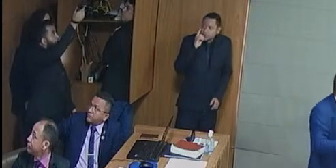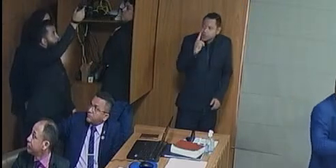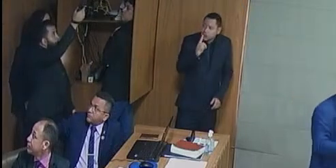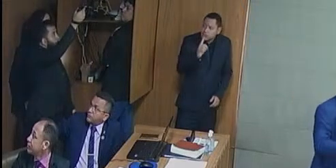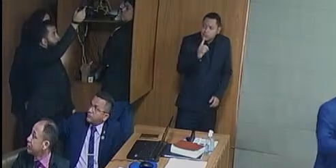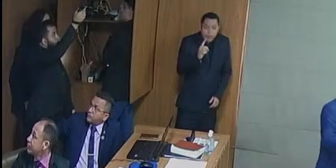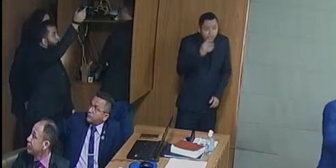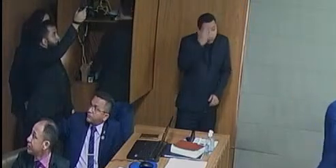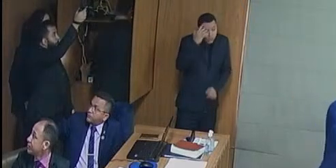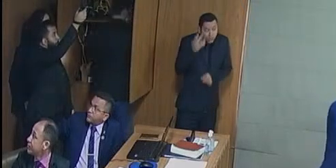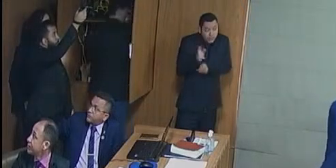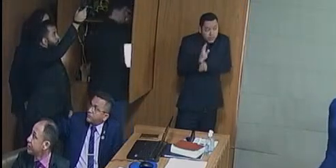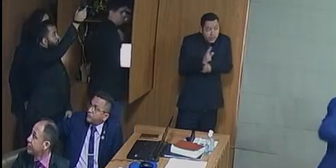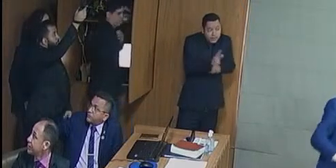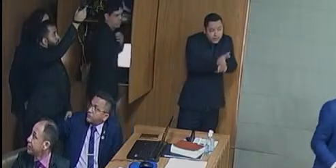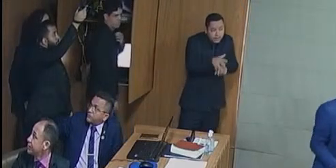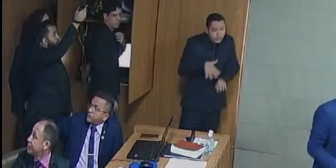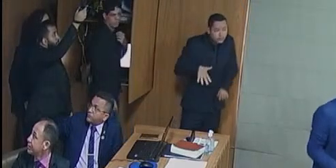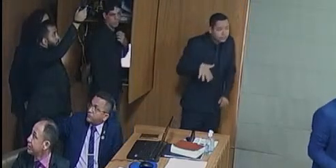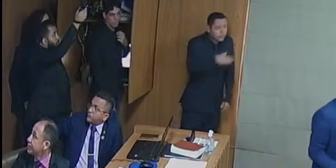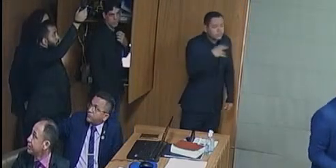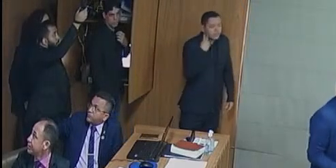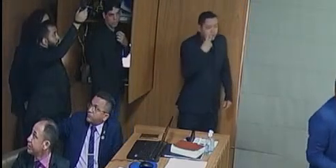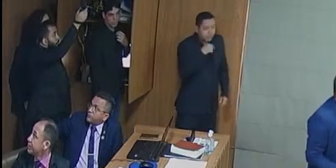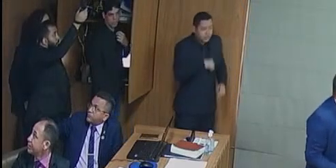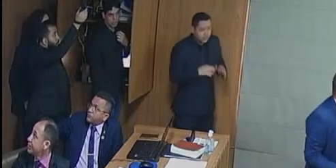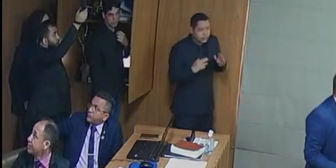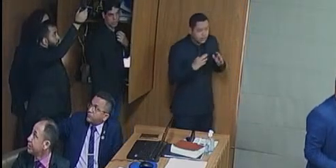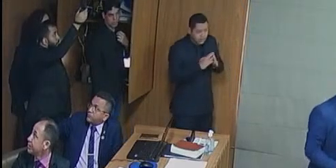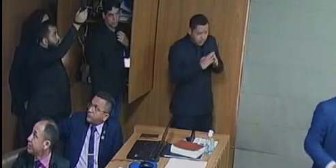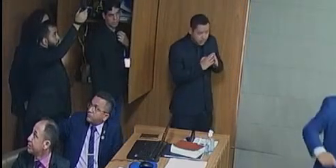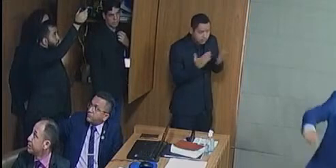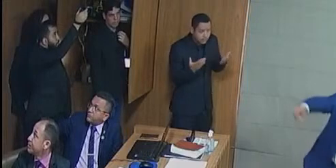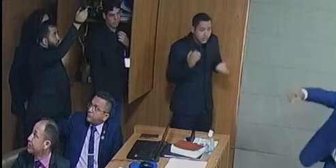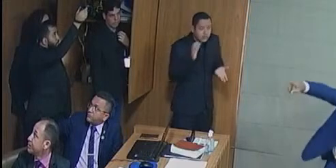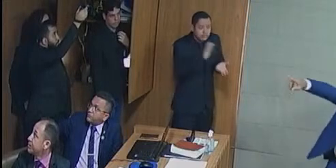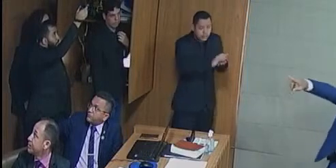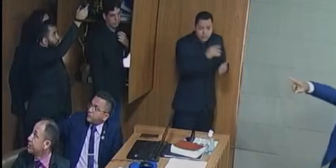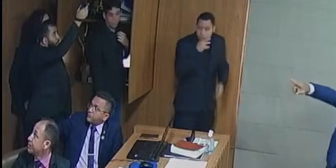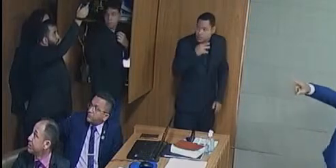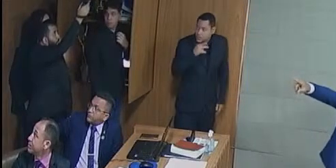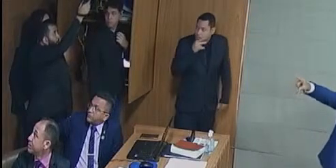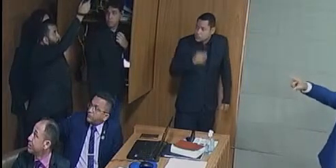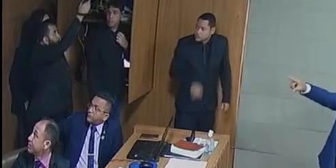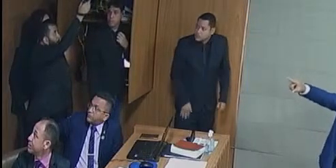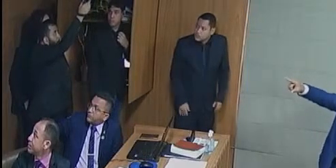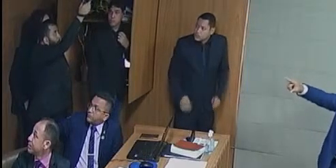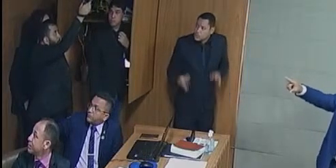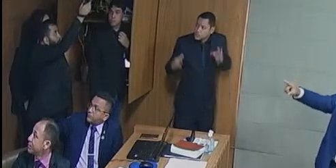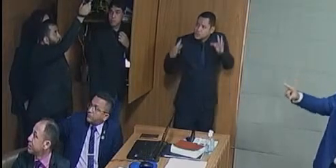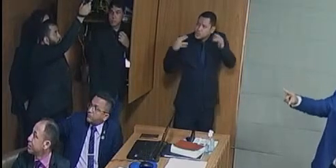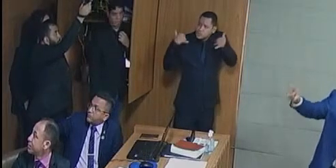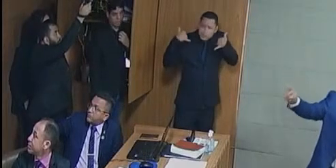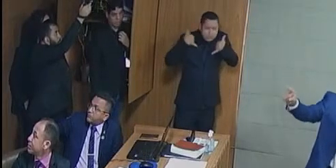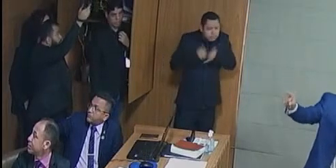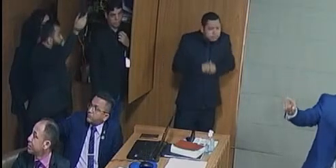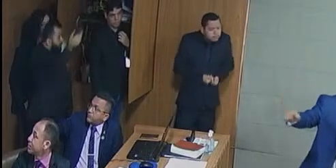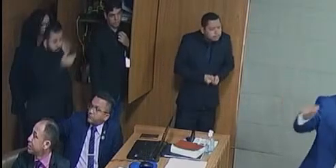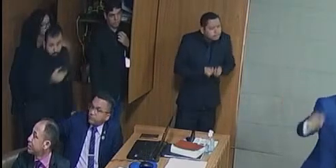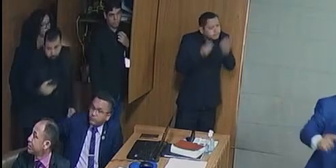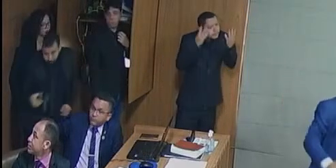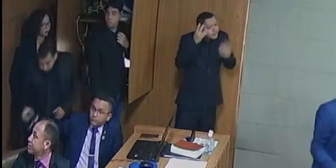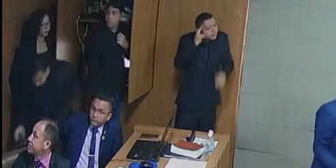fiscalizava fiscalizava todos os vereadores aqui de execução de emenda parlamentar todas as ligações que eram